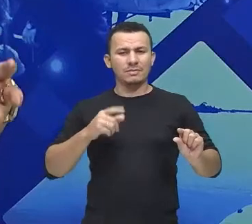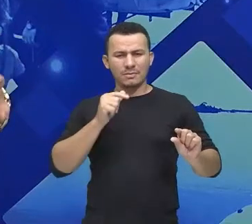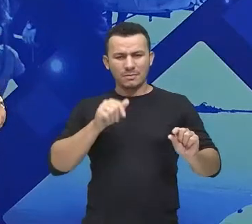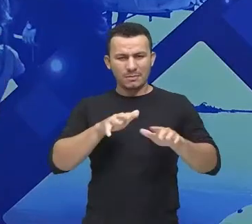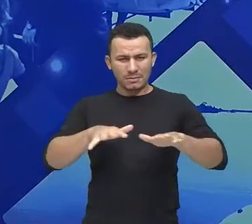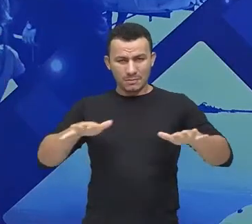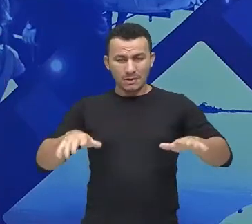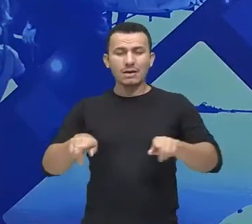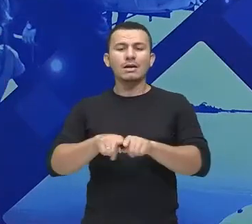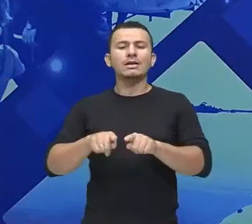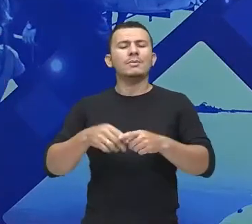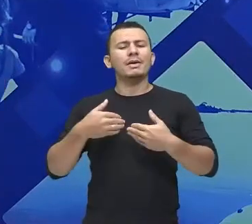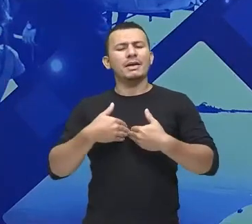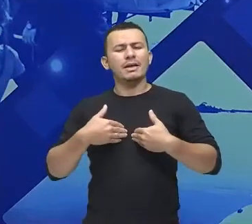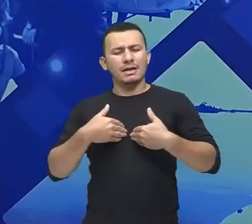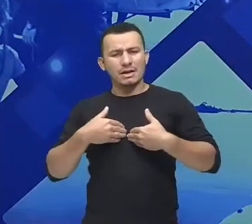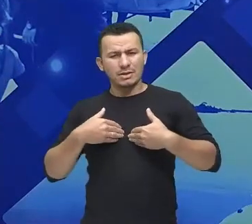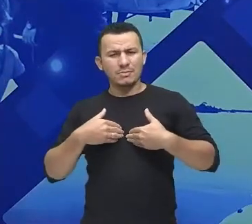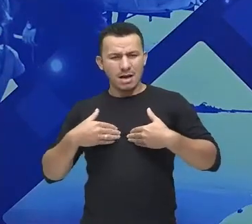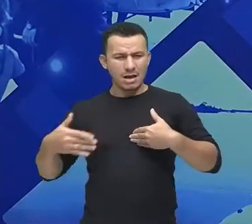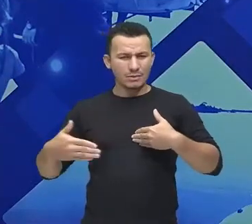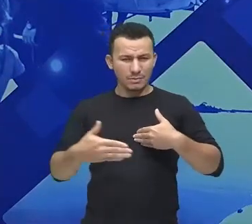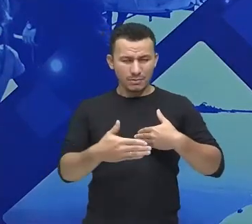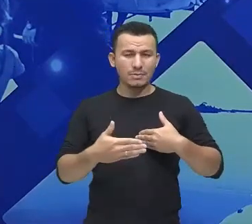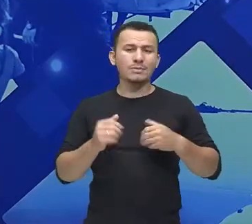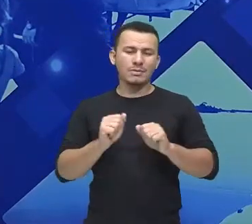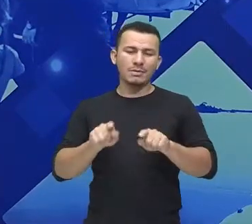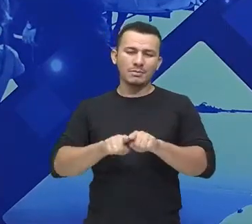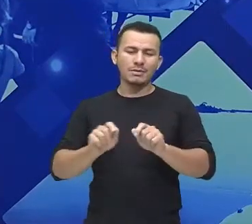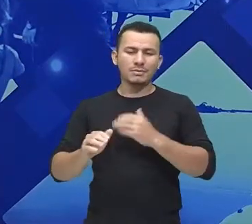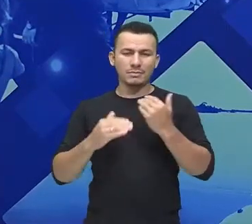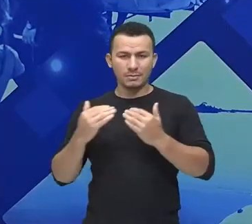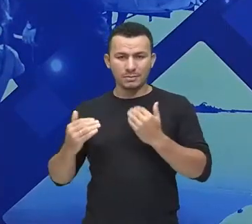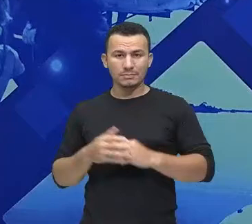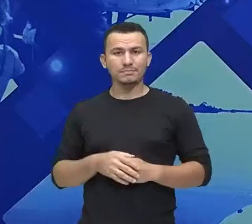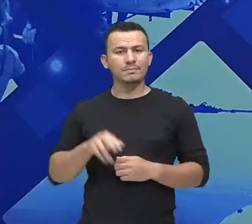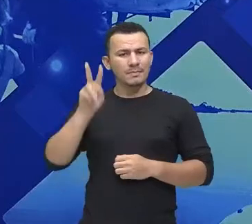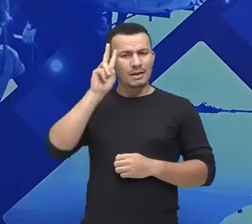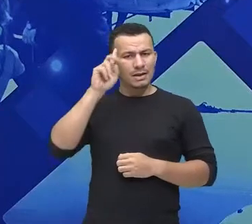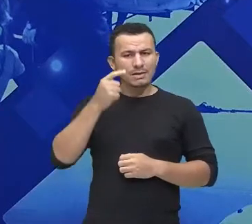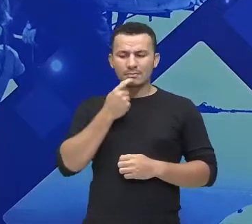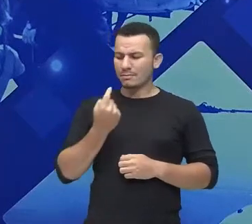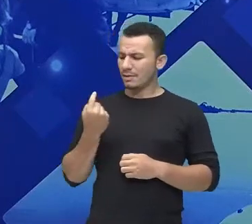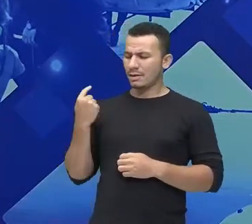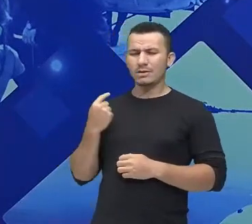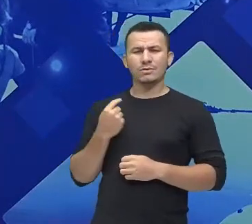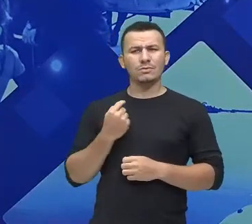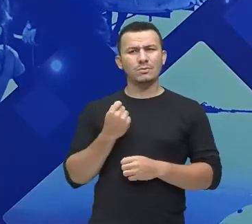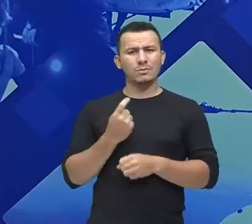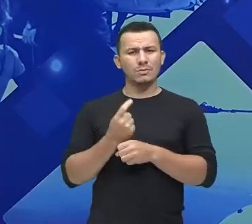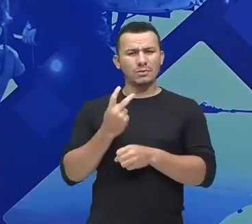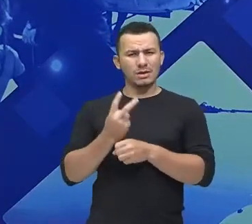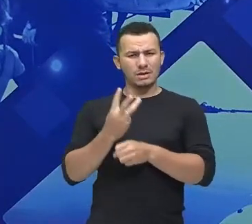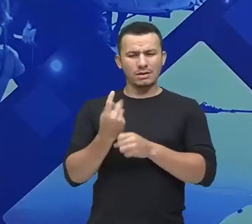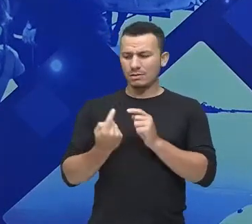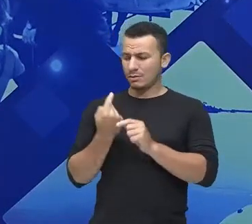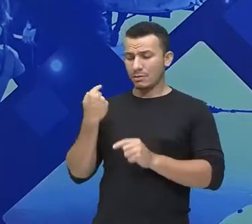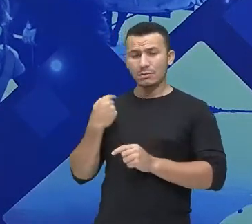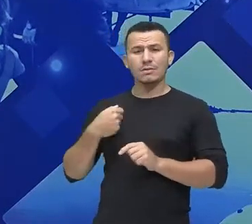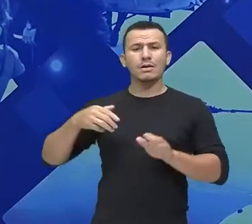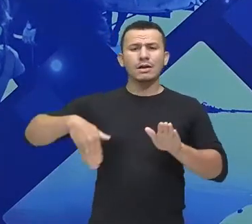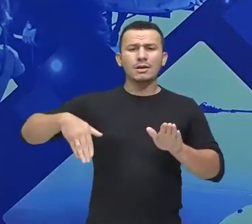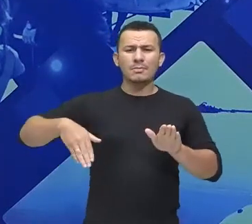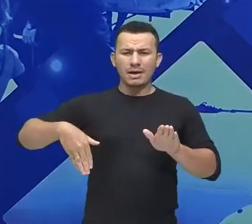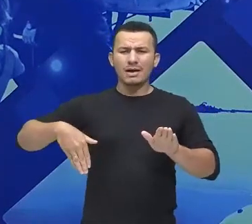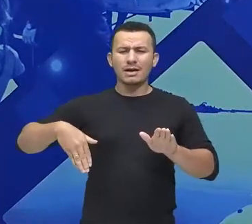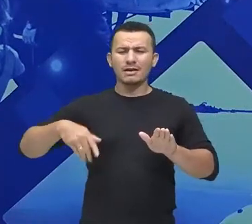grandes animais. Não faz tempo que nós passamos por uma situação dessa, uns 2, 3 anos atrás, que as praias do